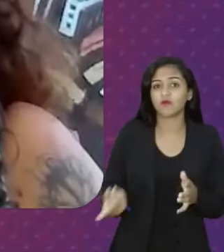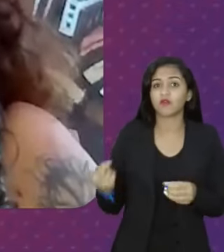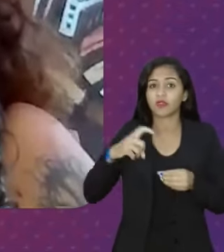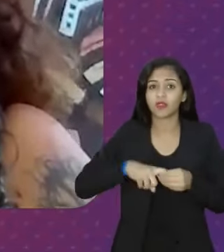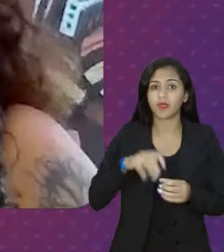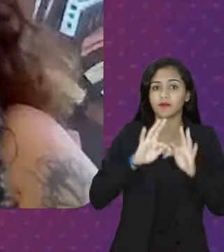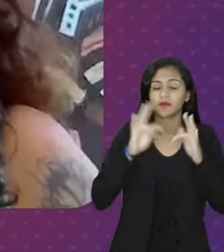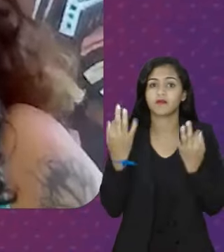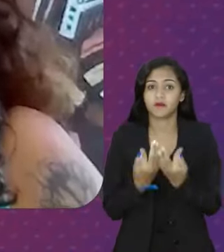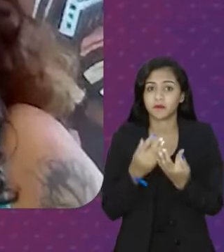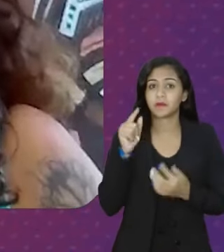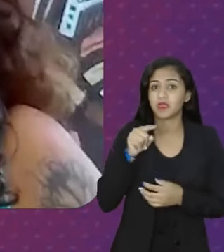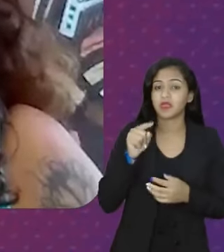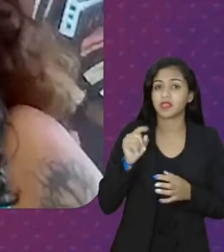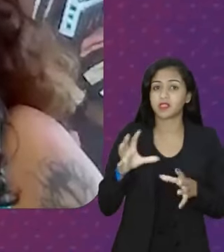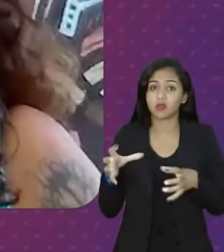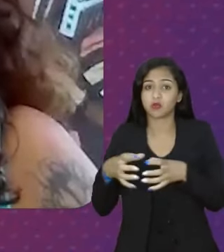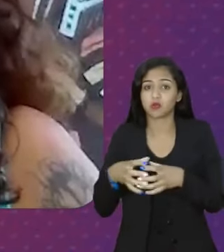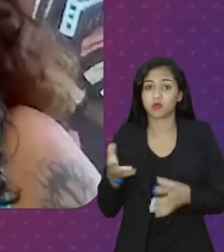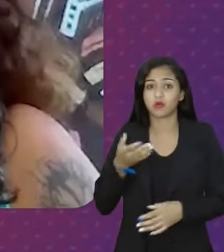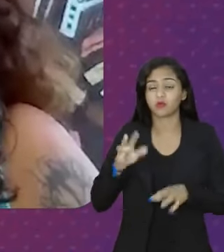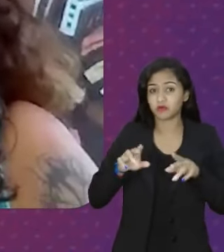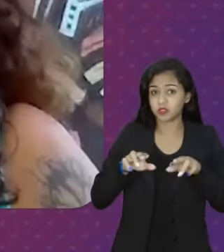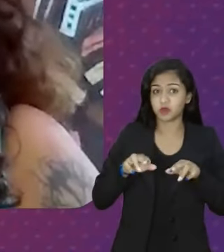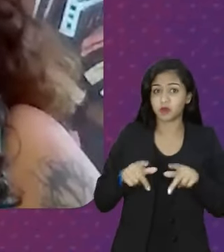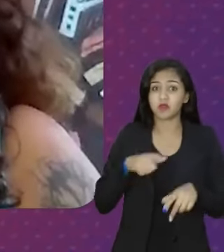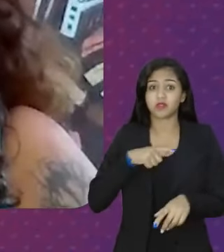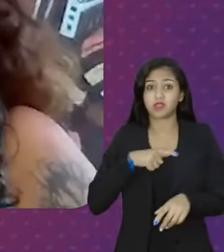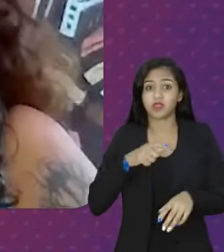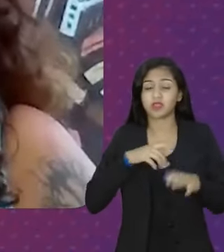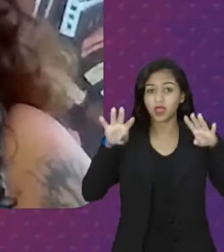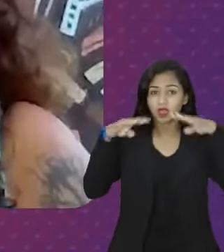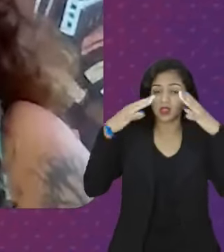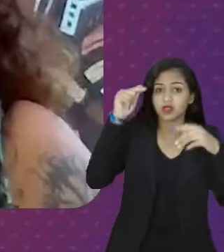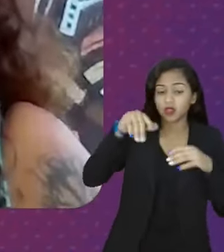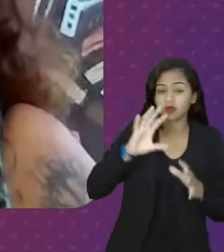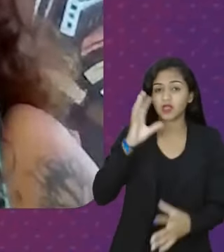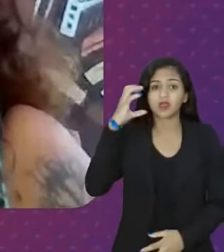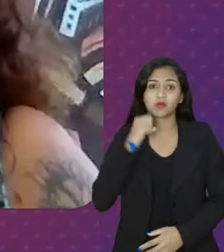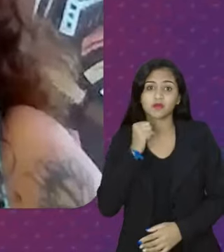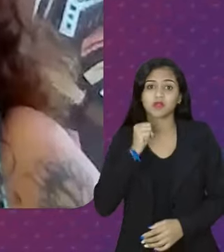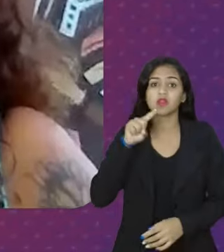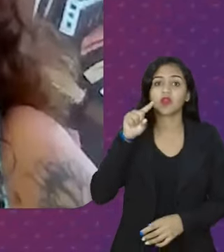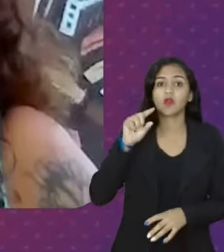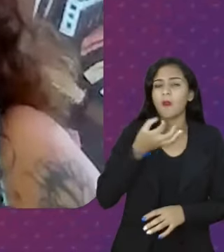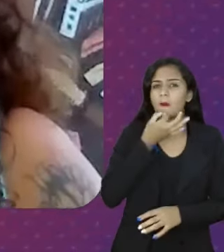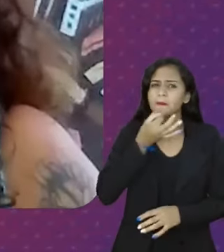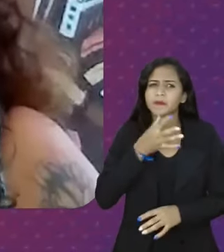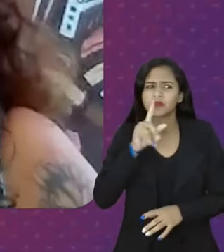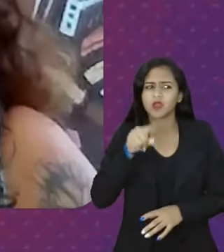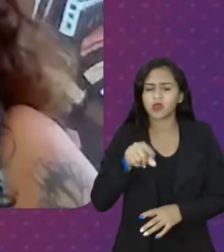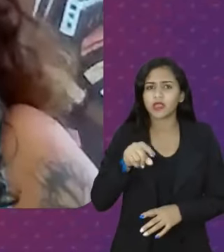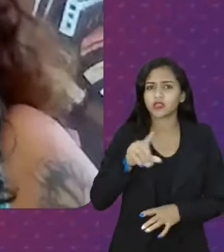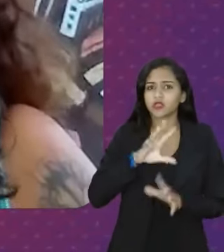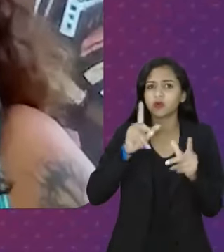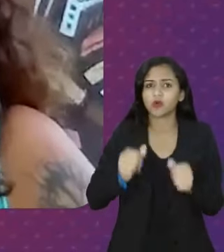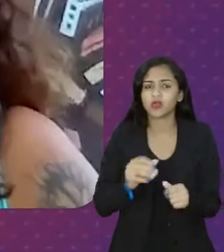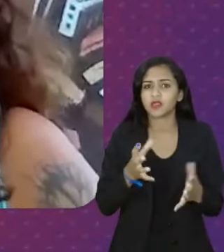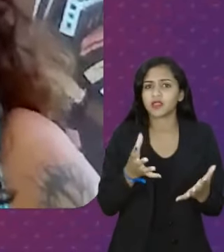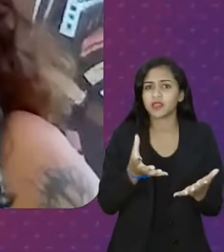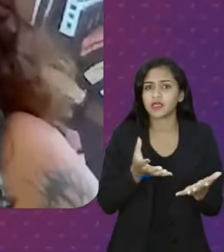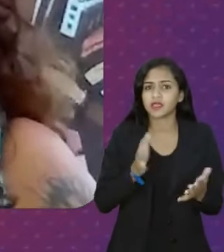essa família, se ela está no grupo de irmãos, e se tem a questão da adoção, a opção é para que todas as crianças sejam